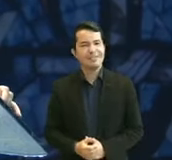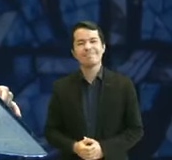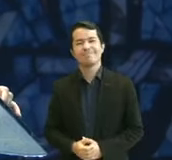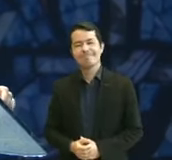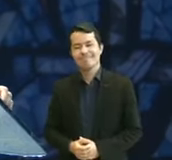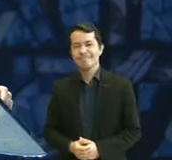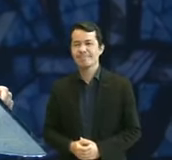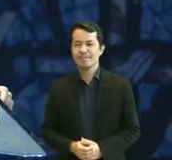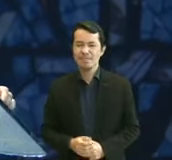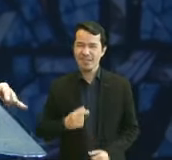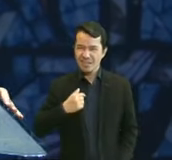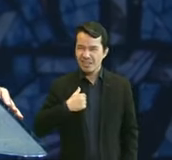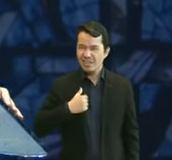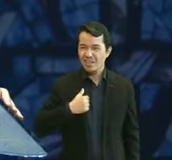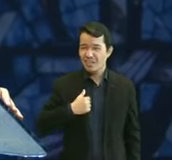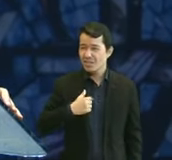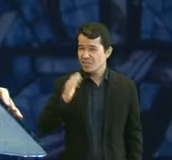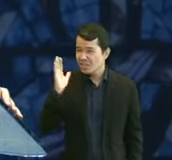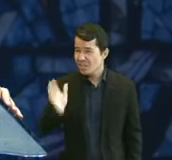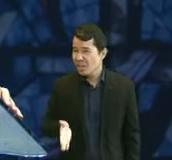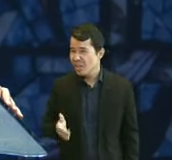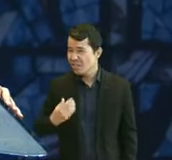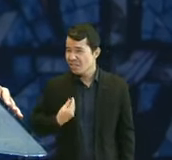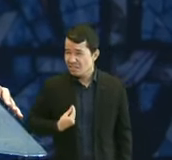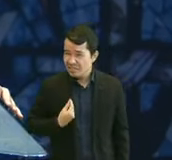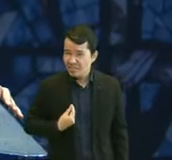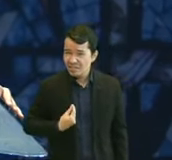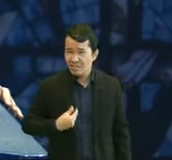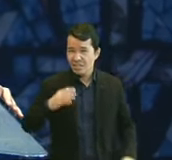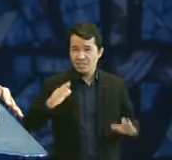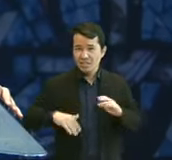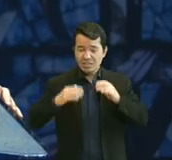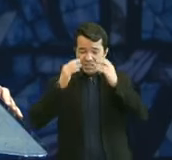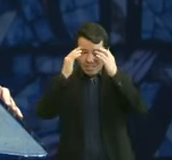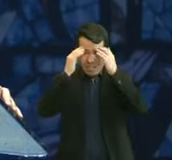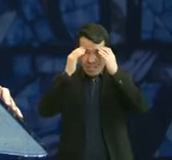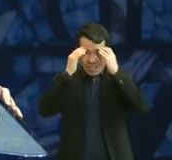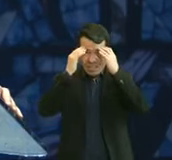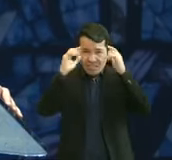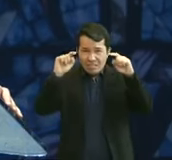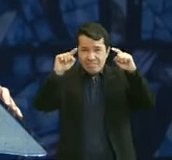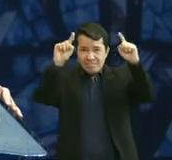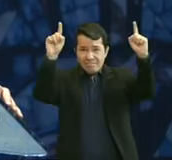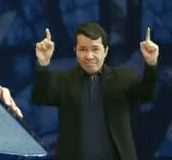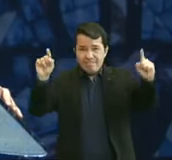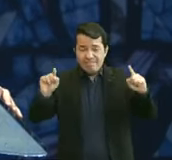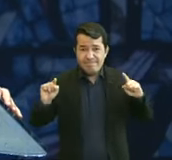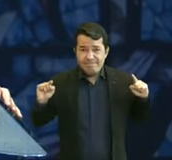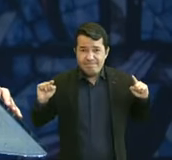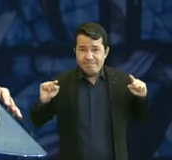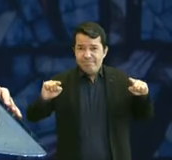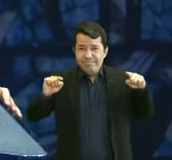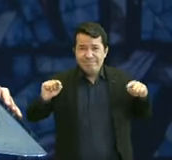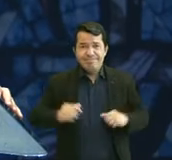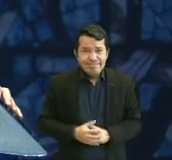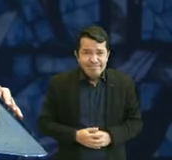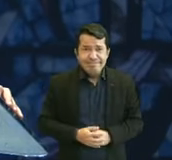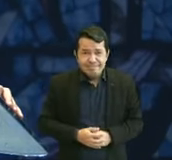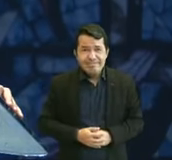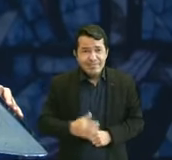Quantas vezes eu não soube o que fazer? Quantas vezes eu me vi em